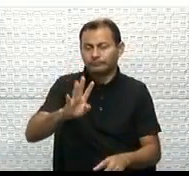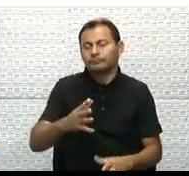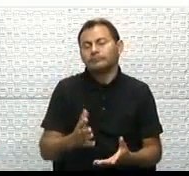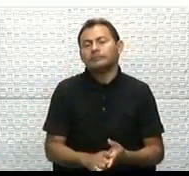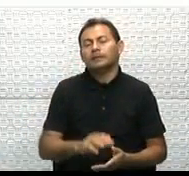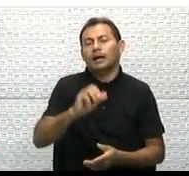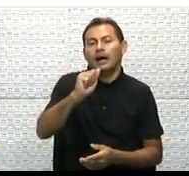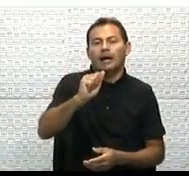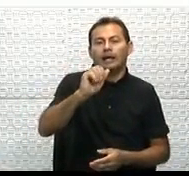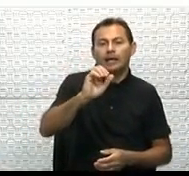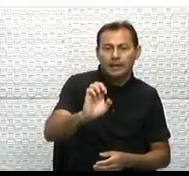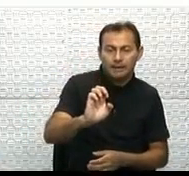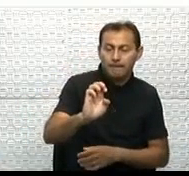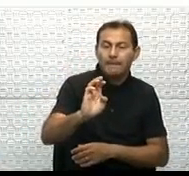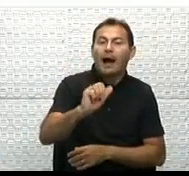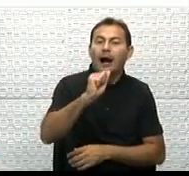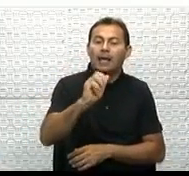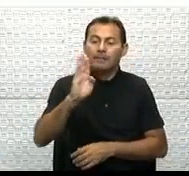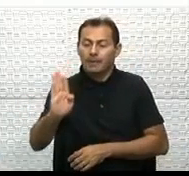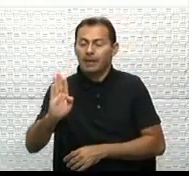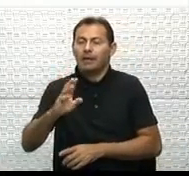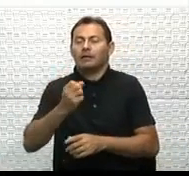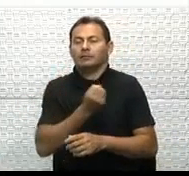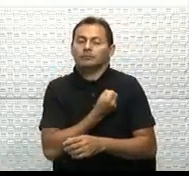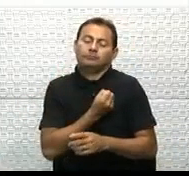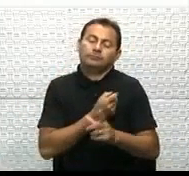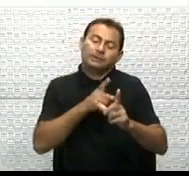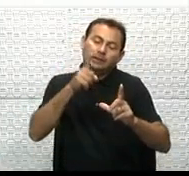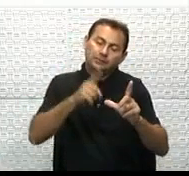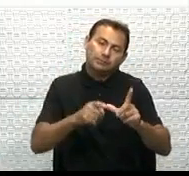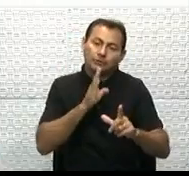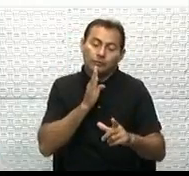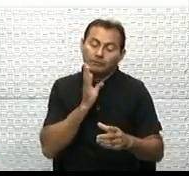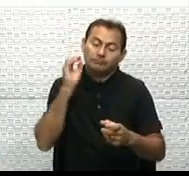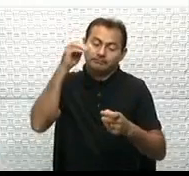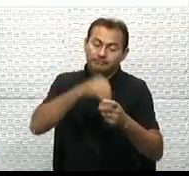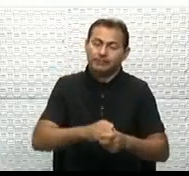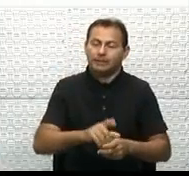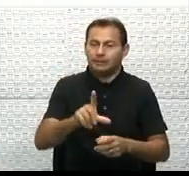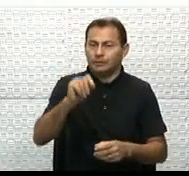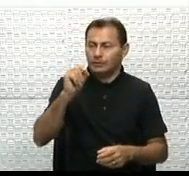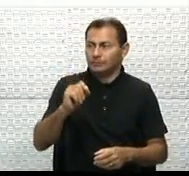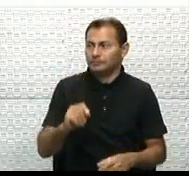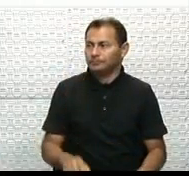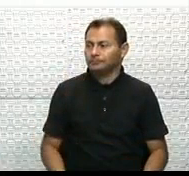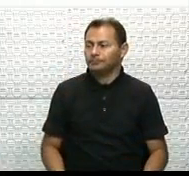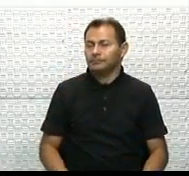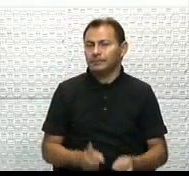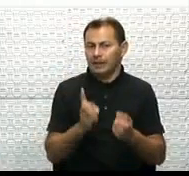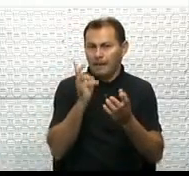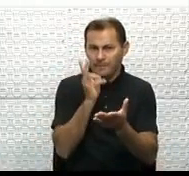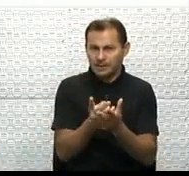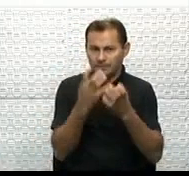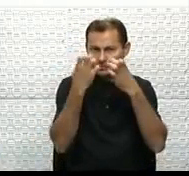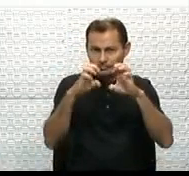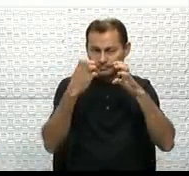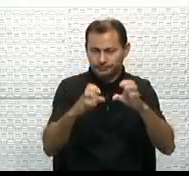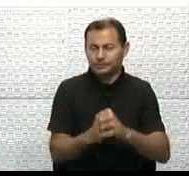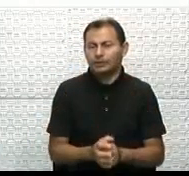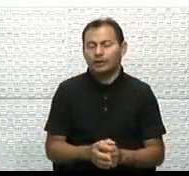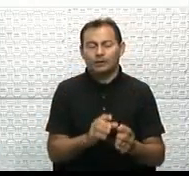que a e b são números desconhecidos a serem determinados. E essa é a mesma estrutura da